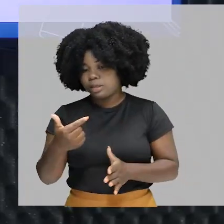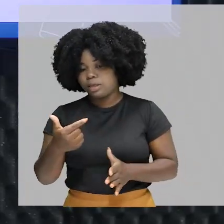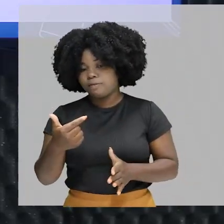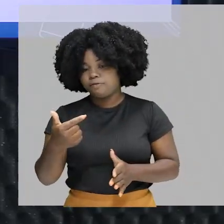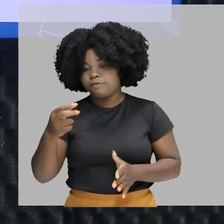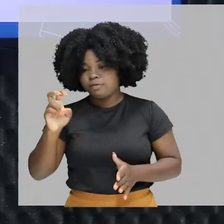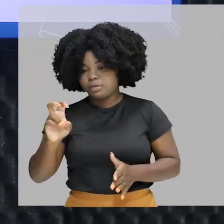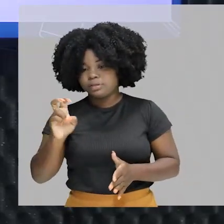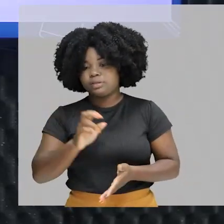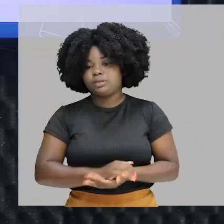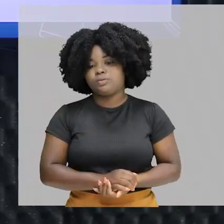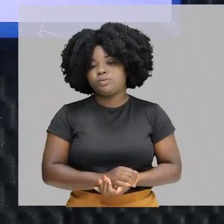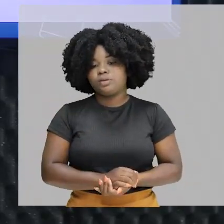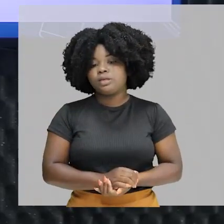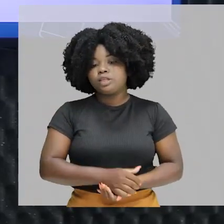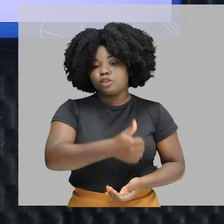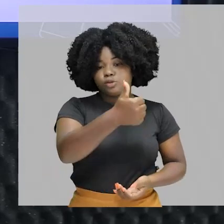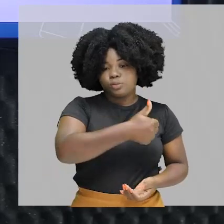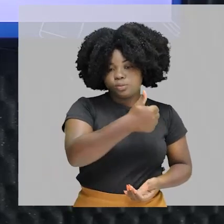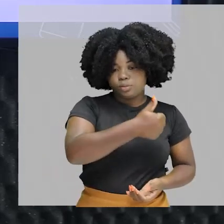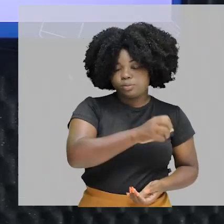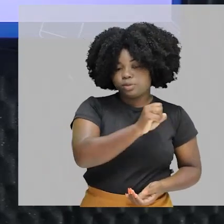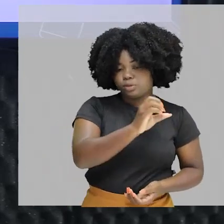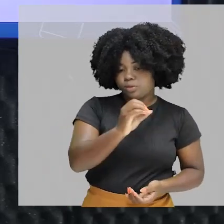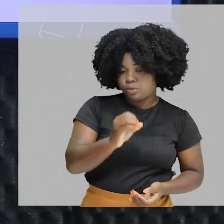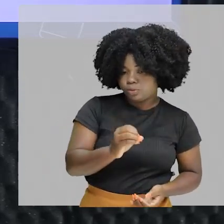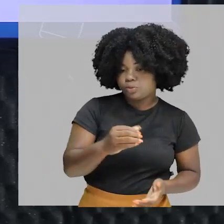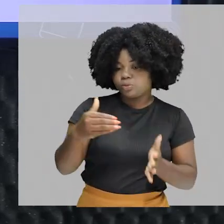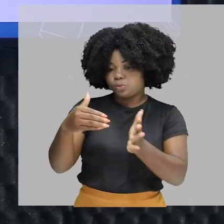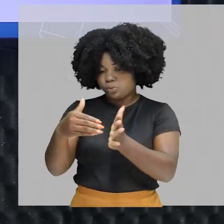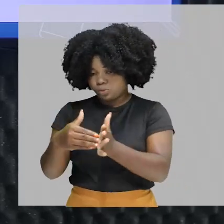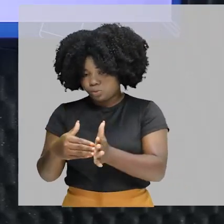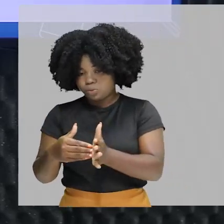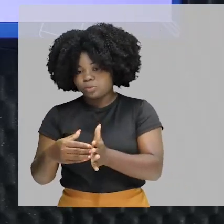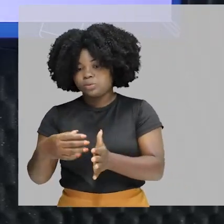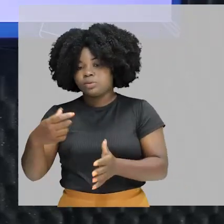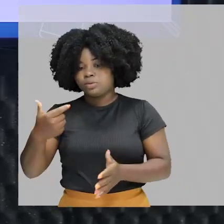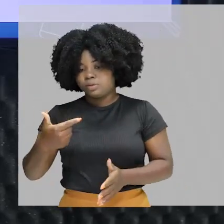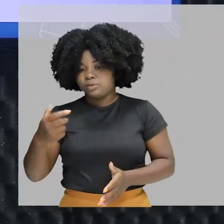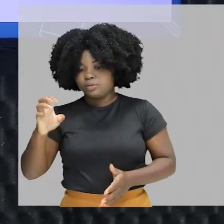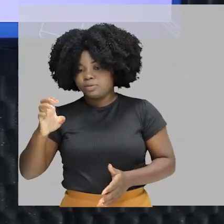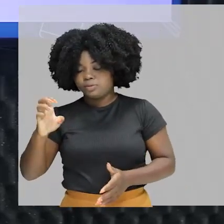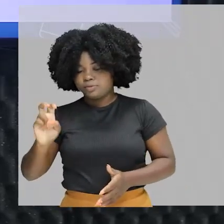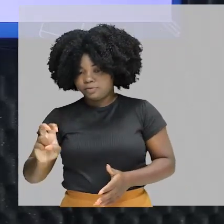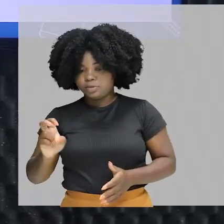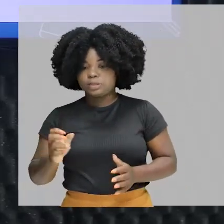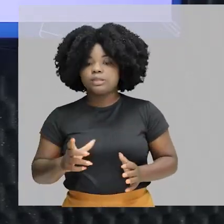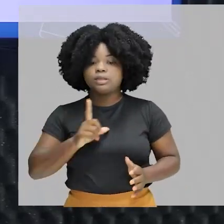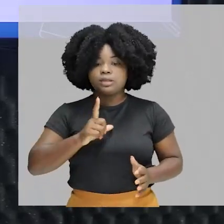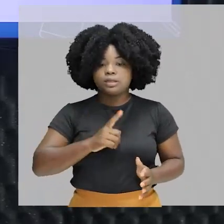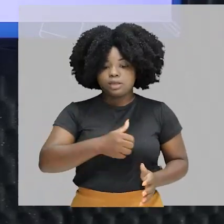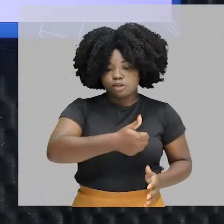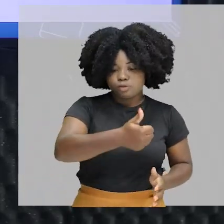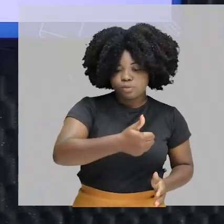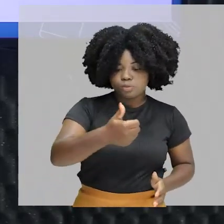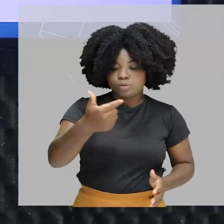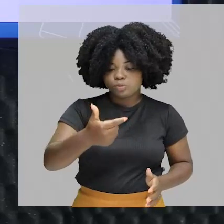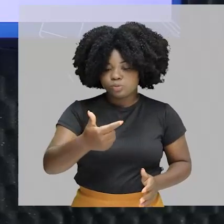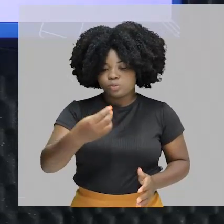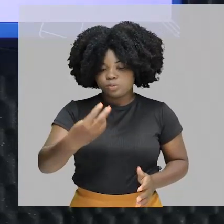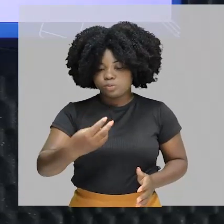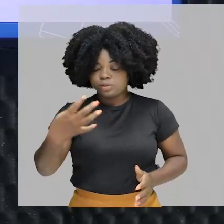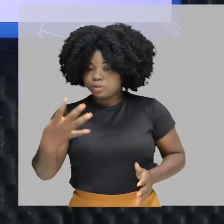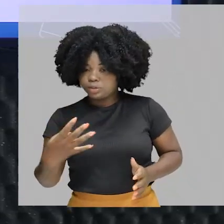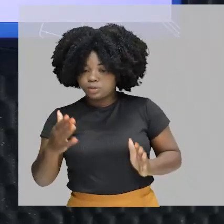Então, o meu primeiro termo é 800, tem 4 valores que são inseridos e o meu